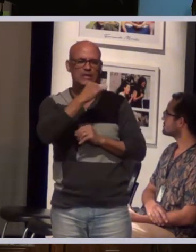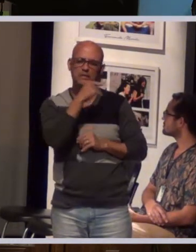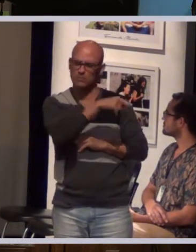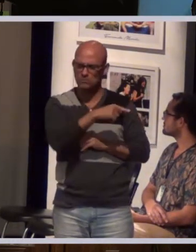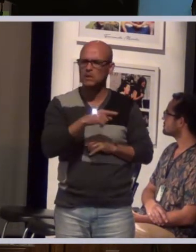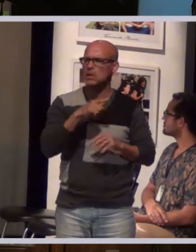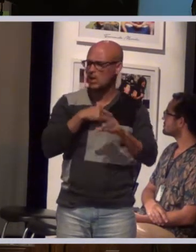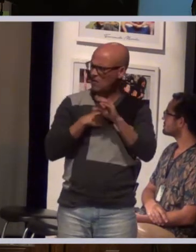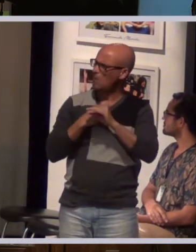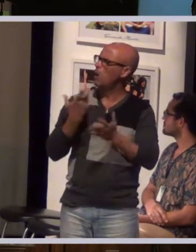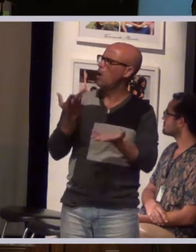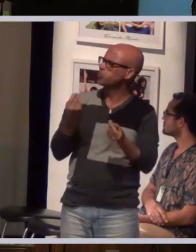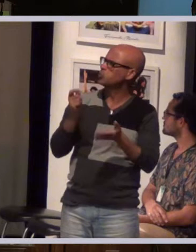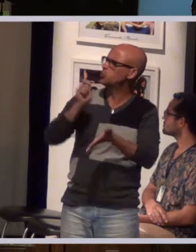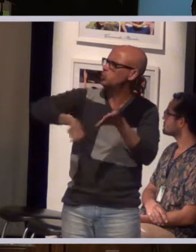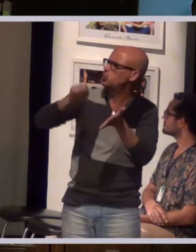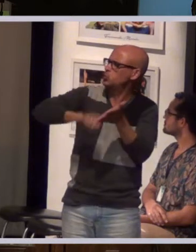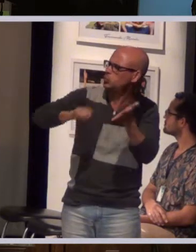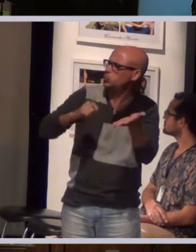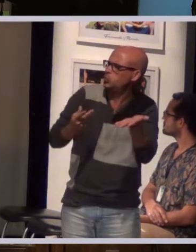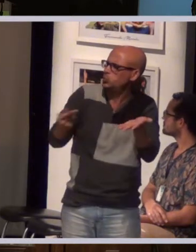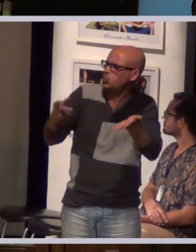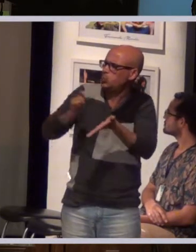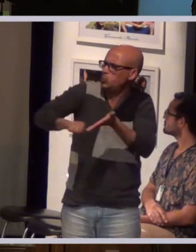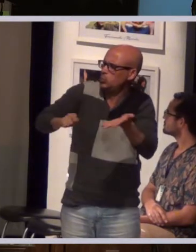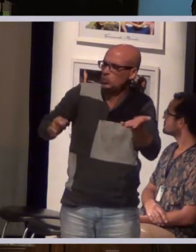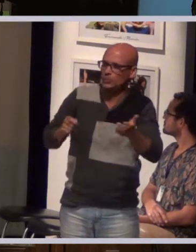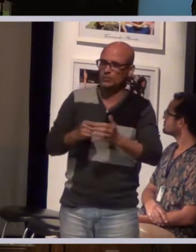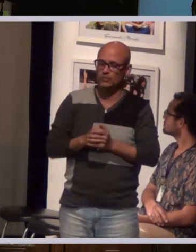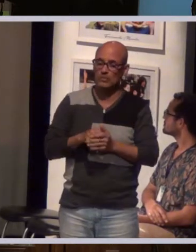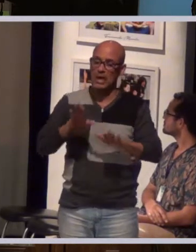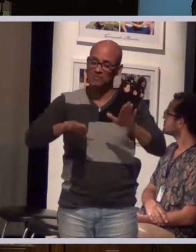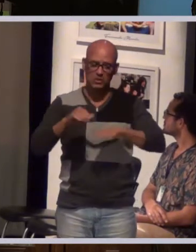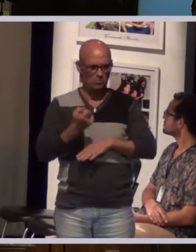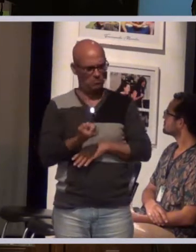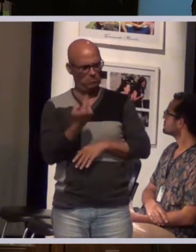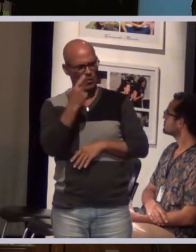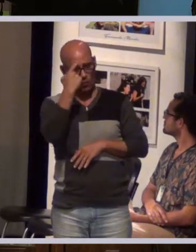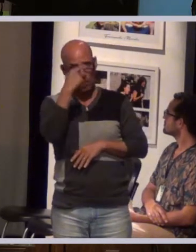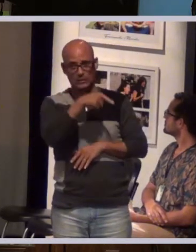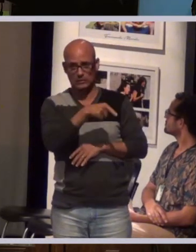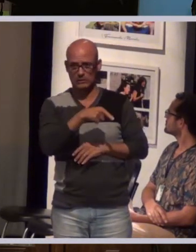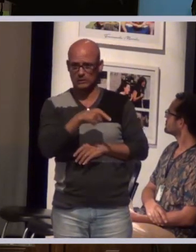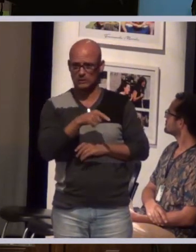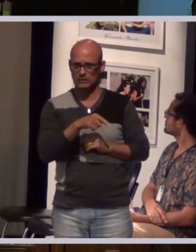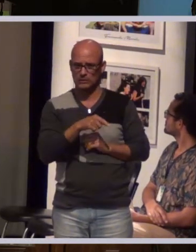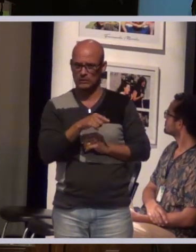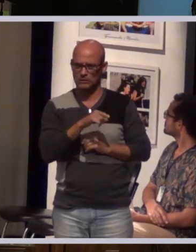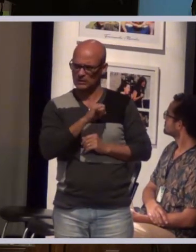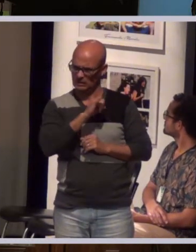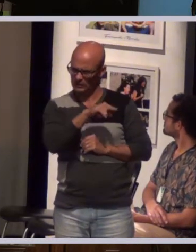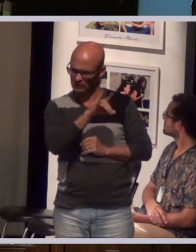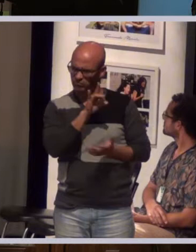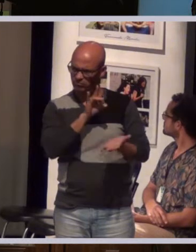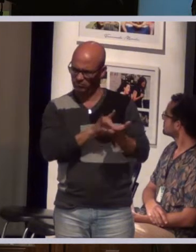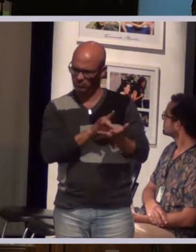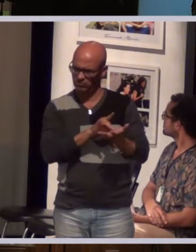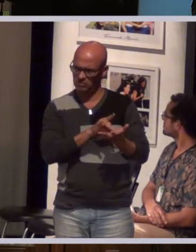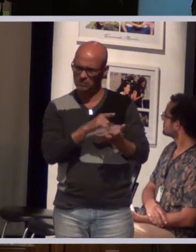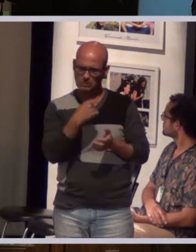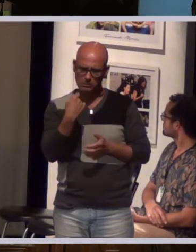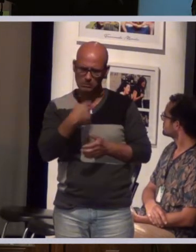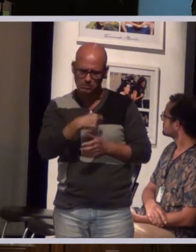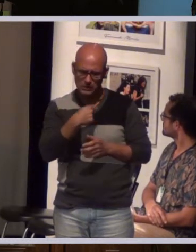muita coisa para escrever. E, às vezes, então, eu fico pensando, será mesmo que vale a pena usar